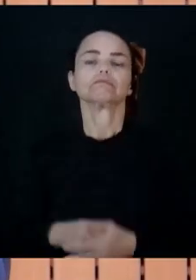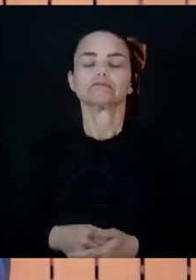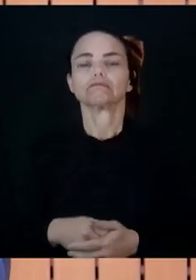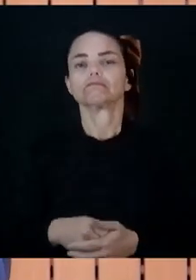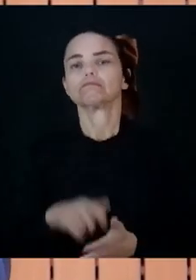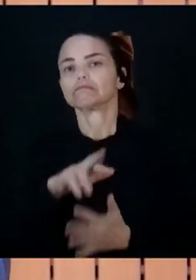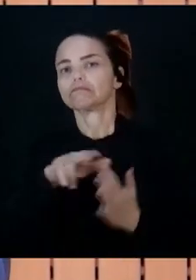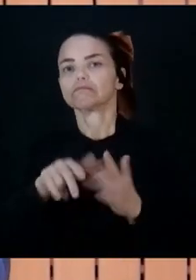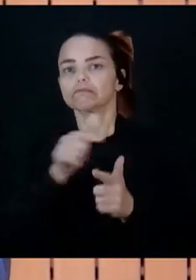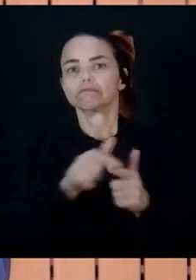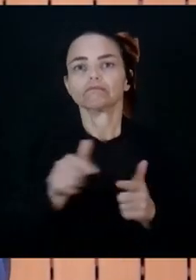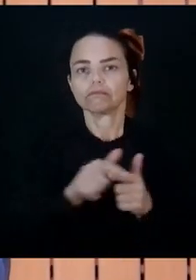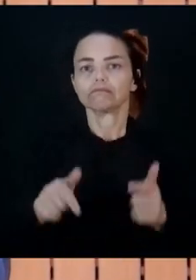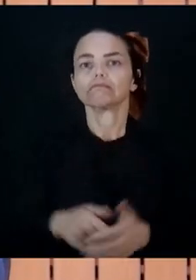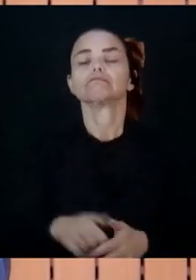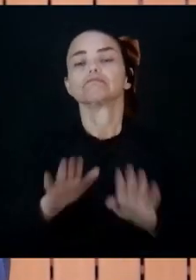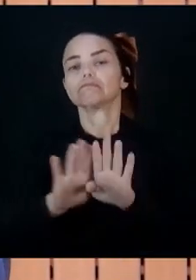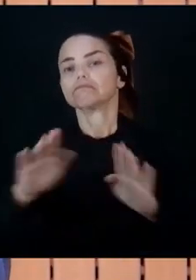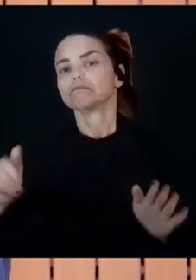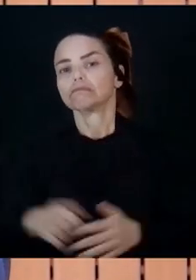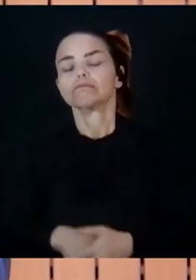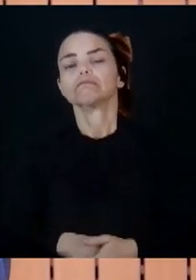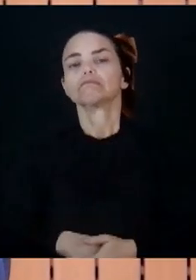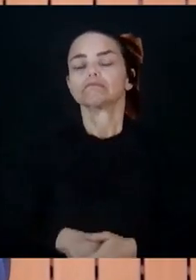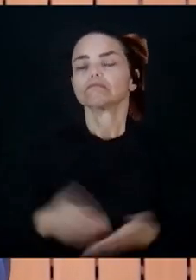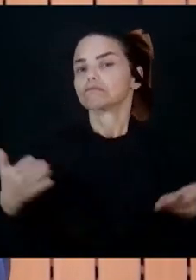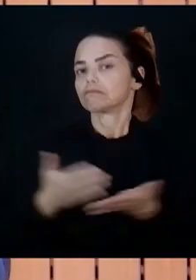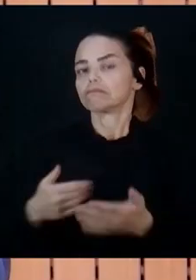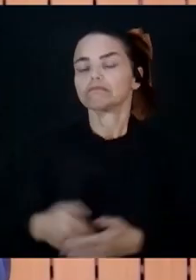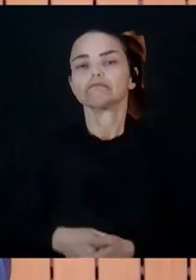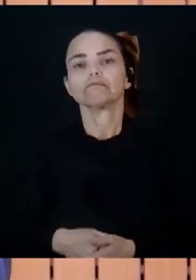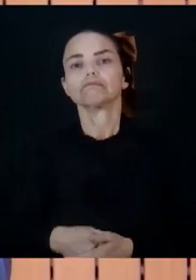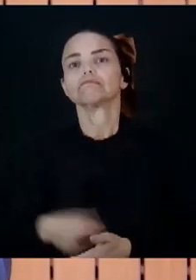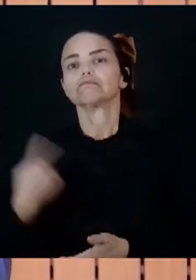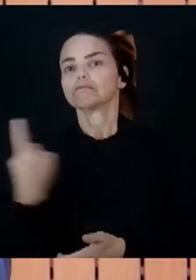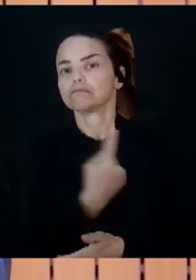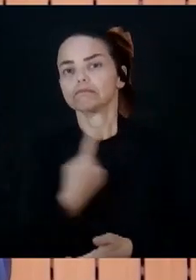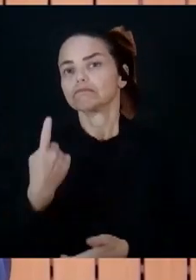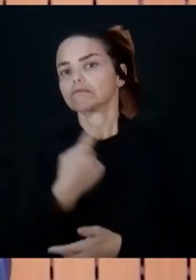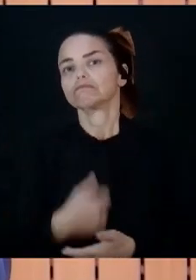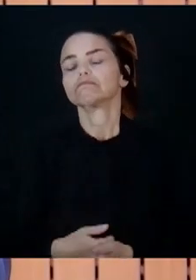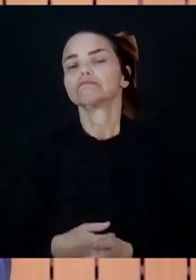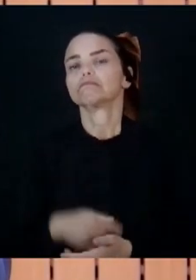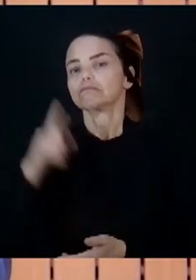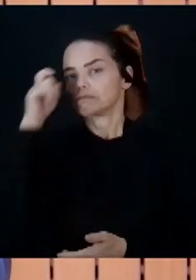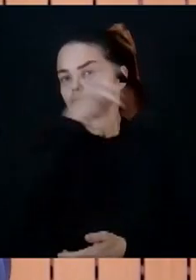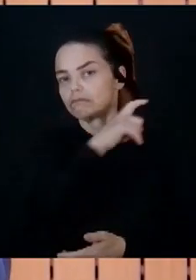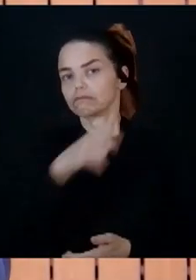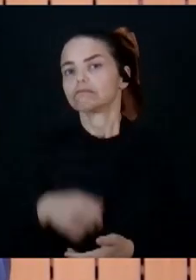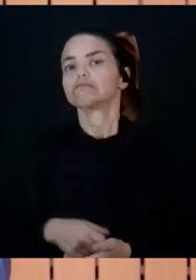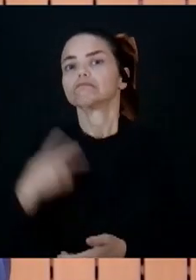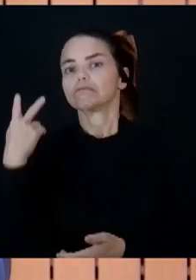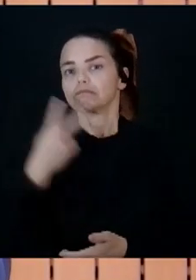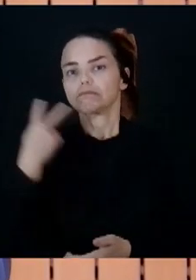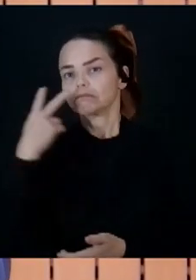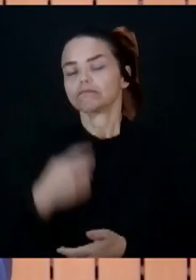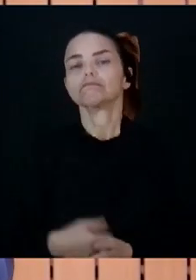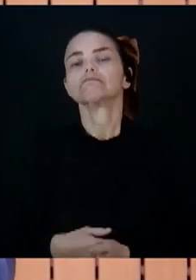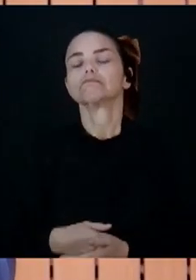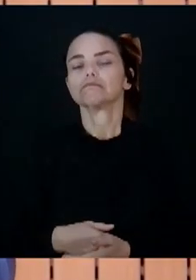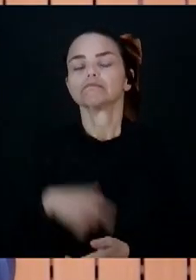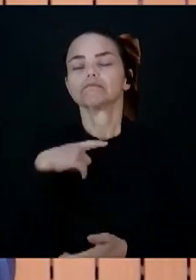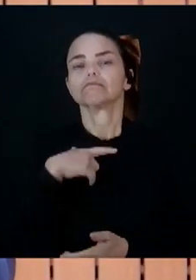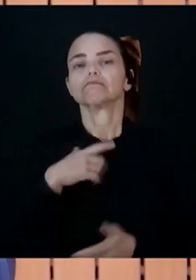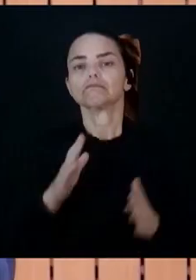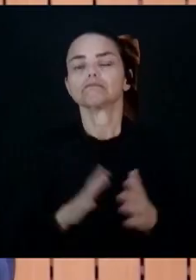questões. Mas, fala assim, hoje, nessa questão nossa aqui, a dificuldade é essa, vereador. Nós estamos passando por um caos